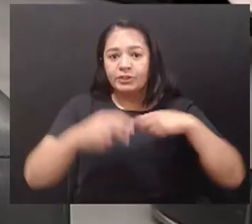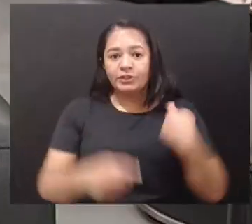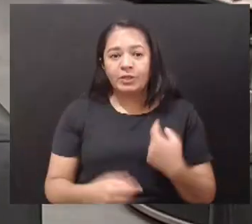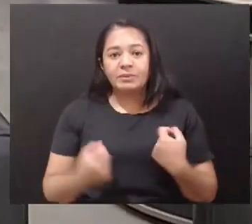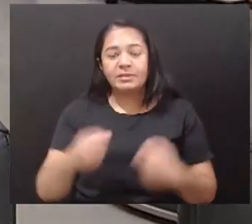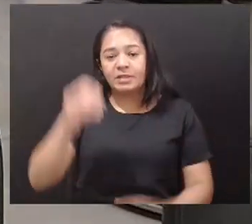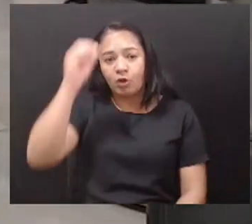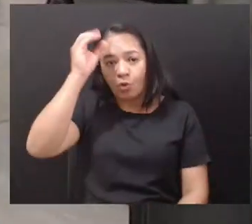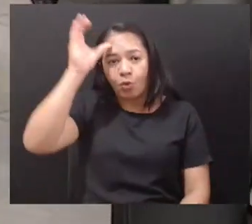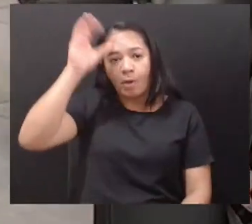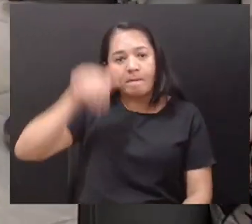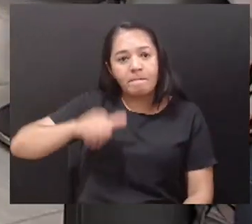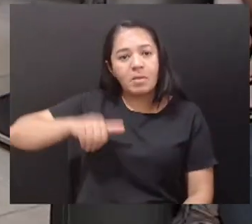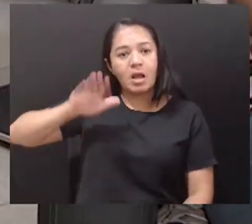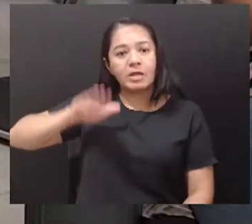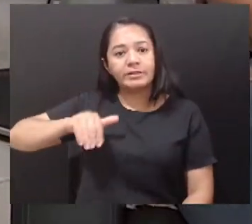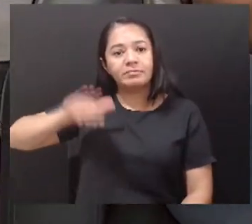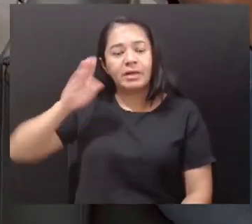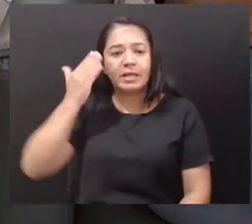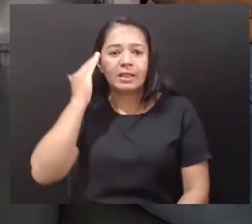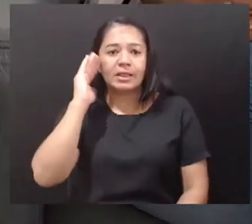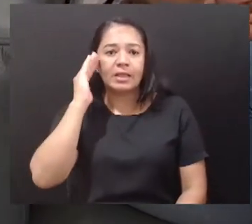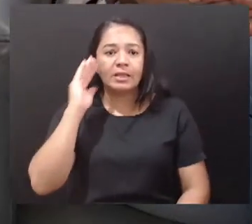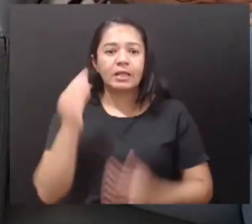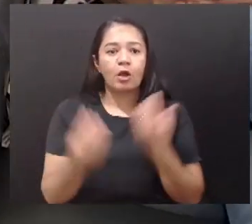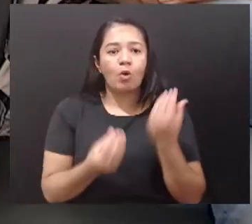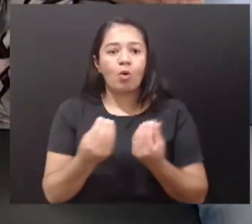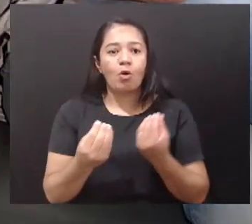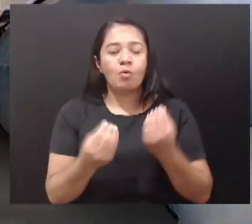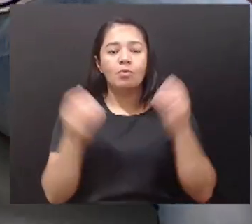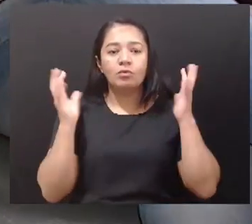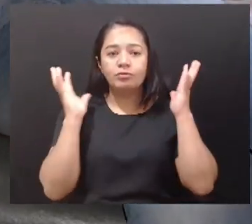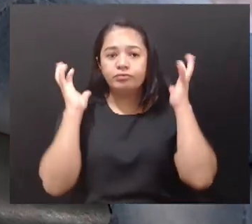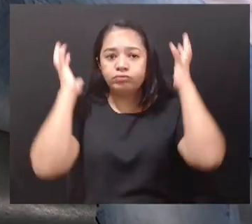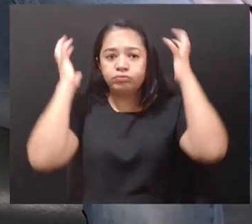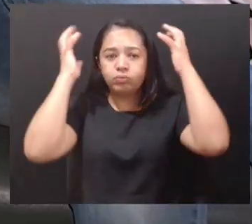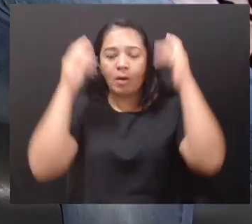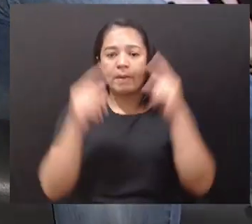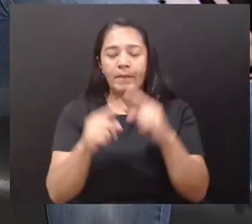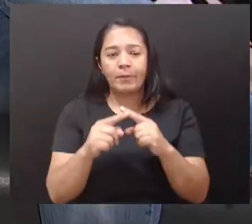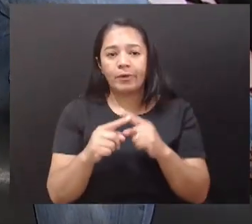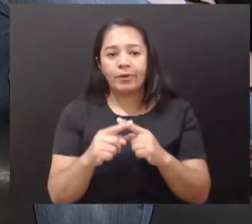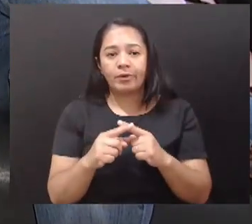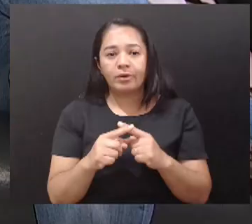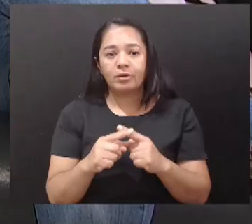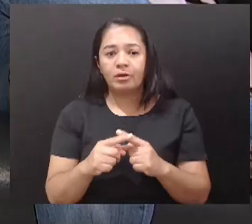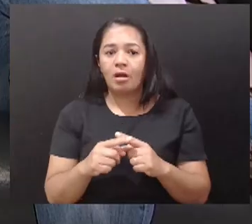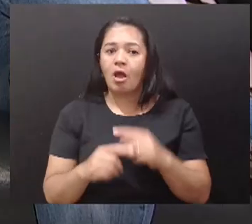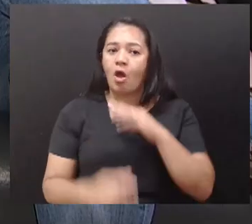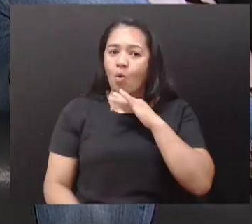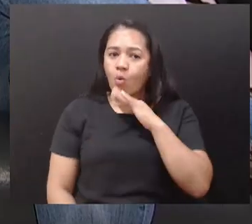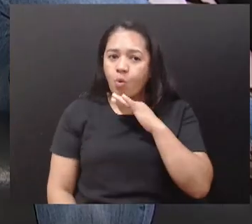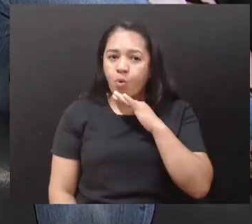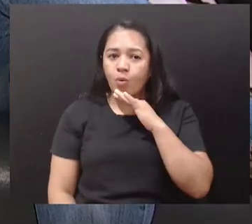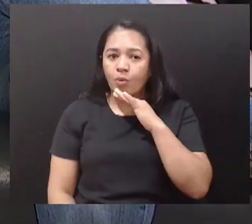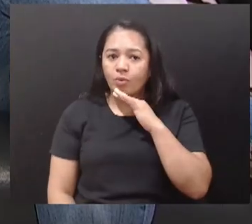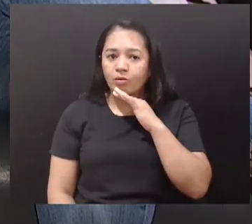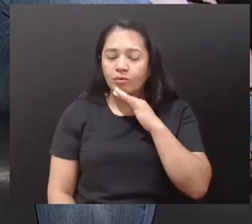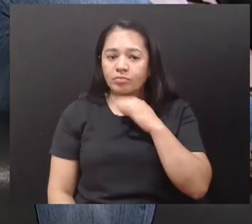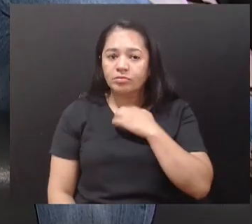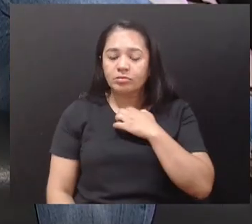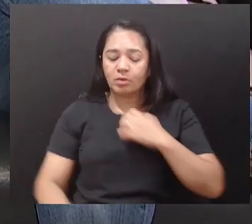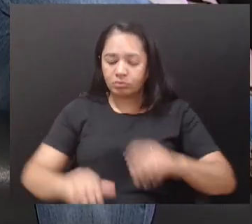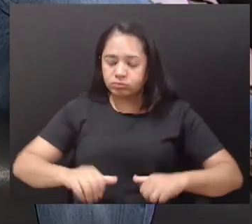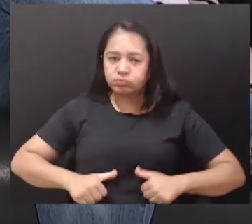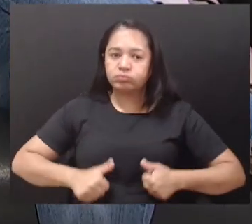mais, entender um pouco mais do cabelo crespo. Porque, assim, é até judiação. Porque a gente mexe com a autoestima das pessoas. Então, como que você